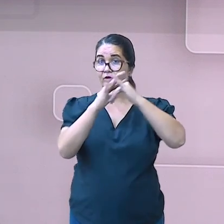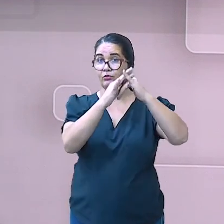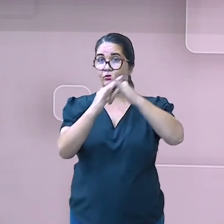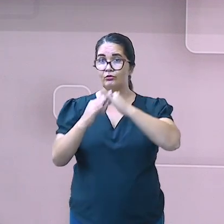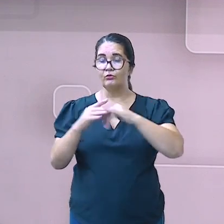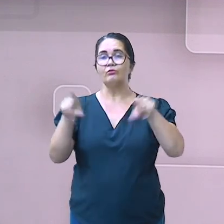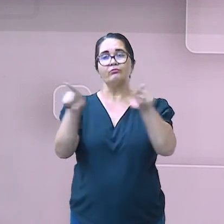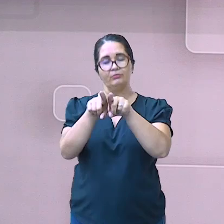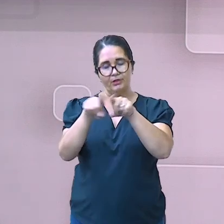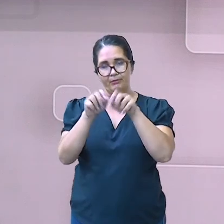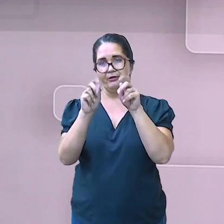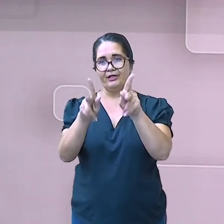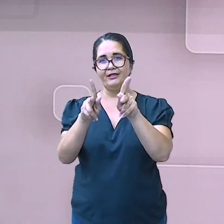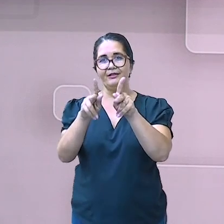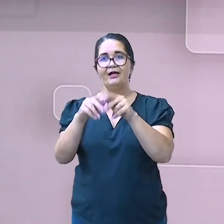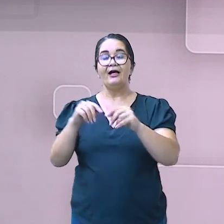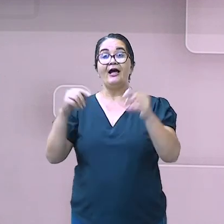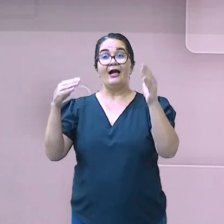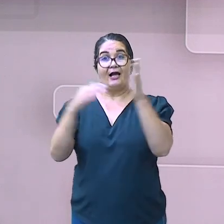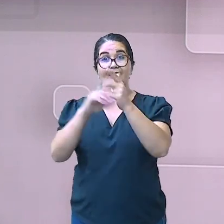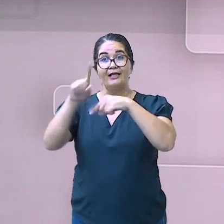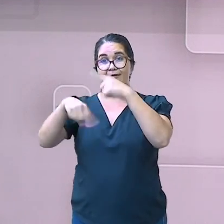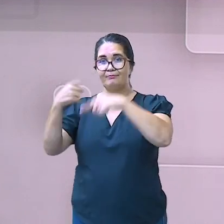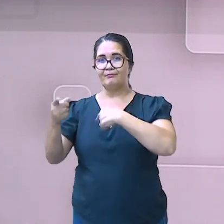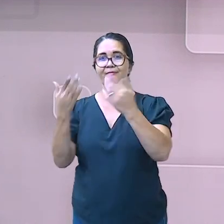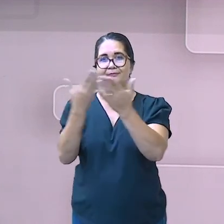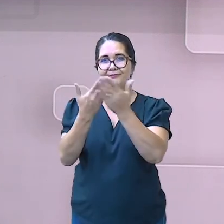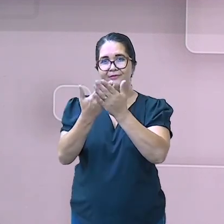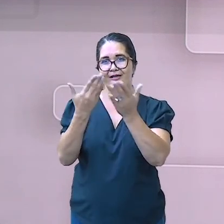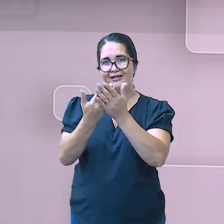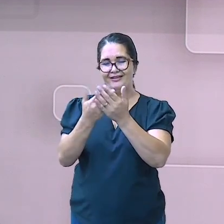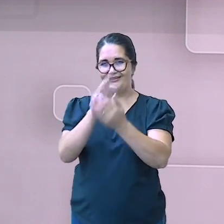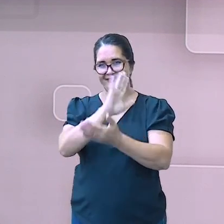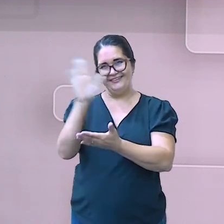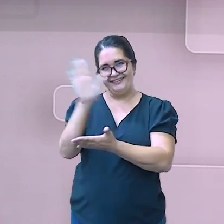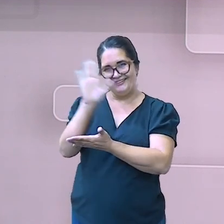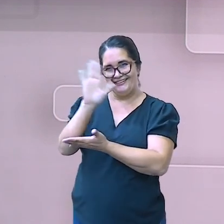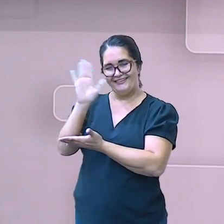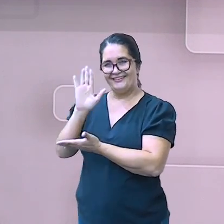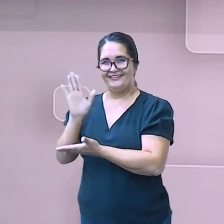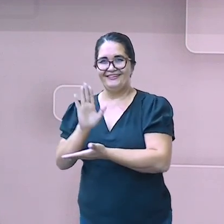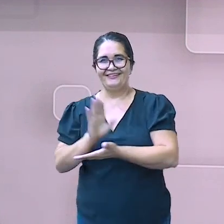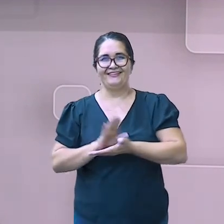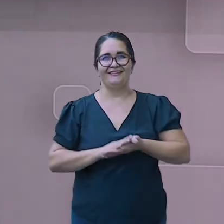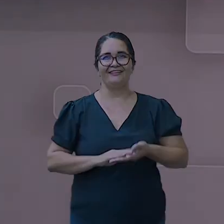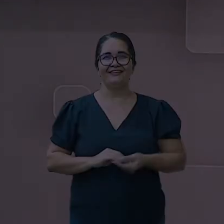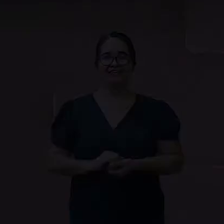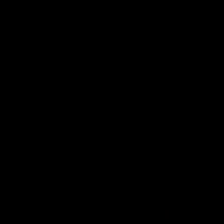YouTube SMED-GV. Até uma próxima aula, te espero! Tchau!